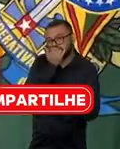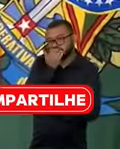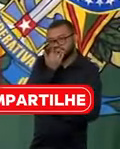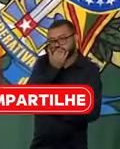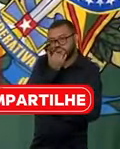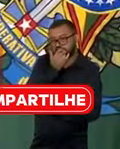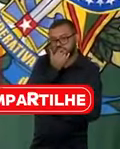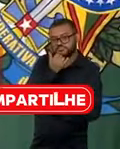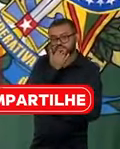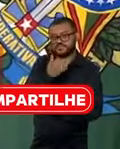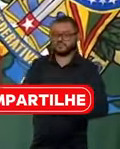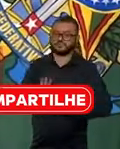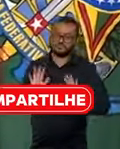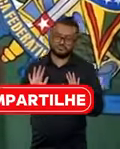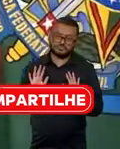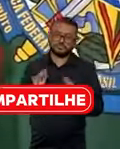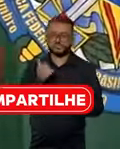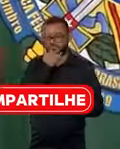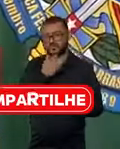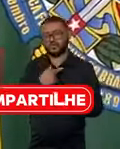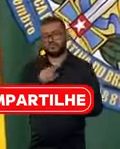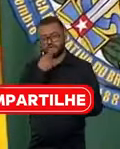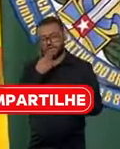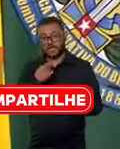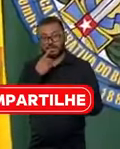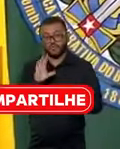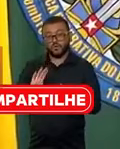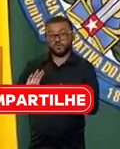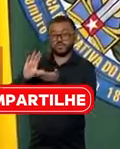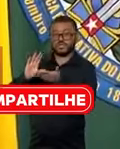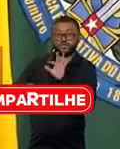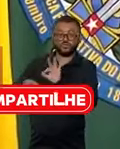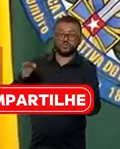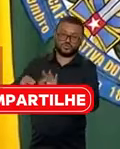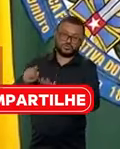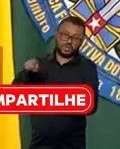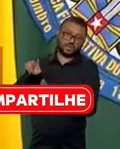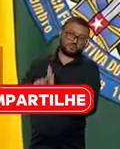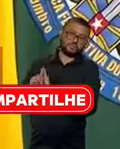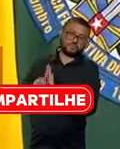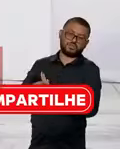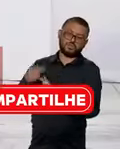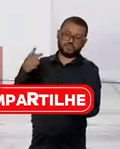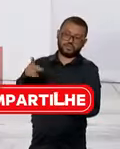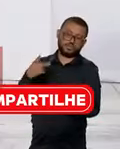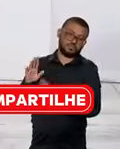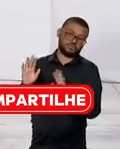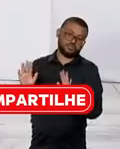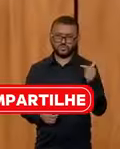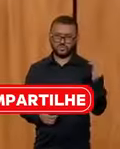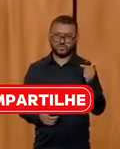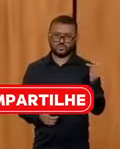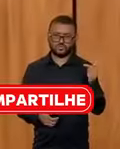tecer vários comentários, porque o Conselho de Justiça está analisando.